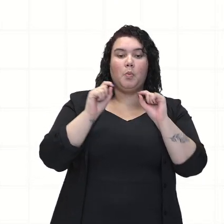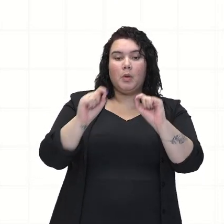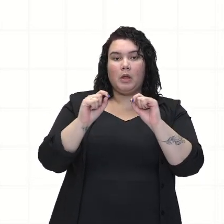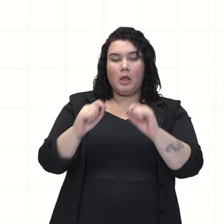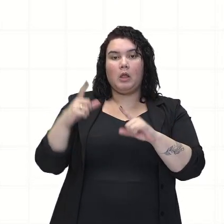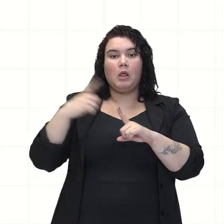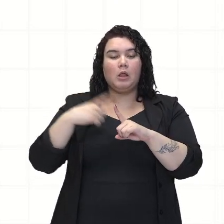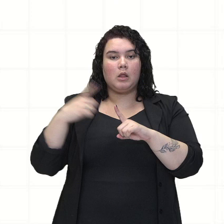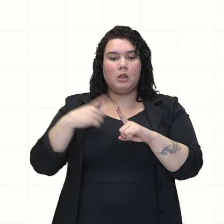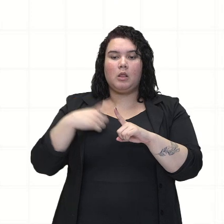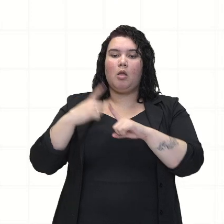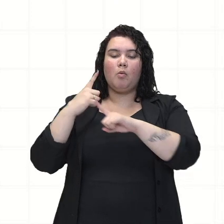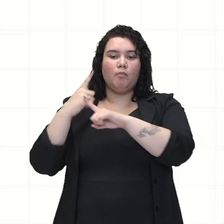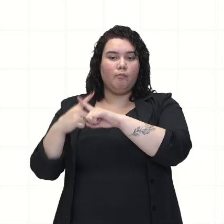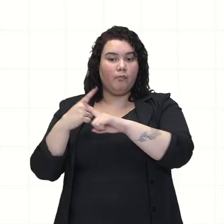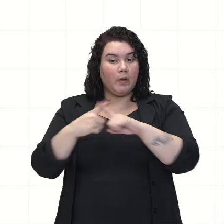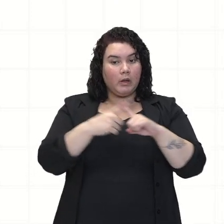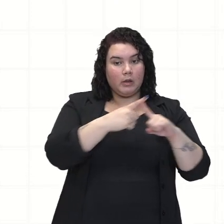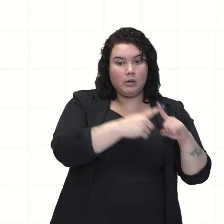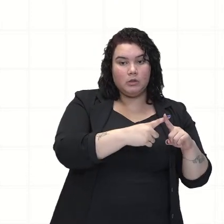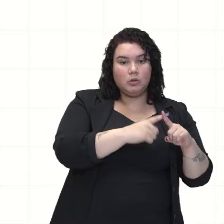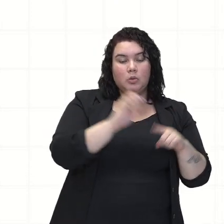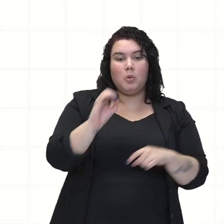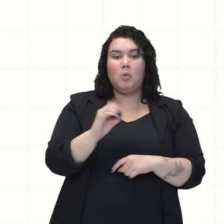ou dividindo-se por 10.